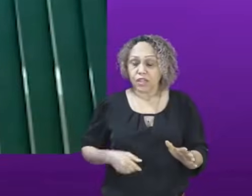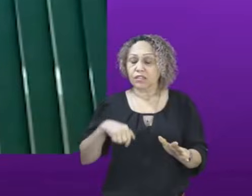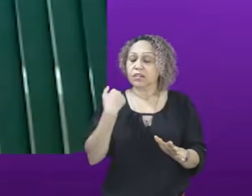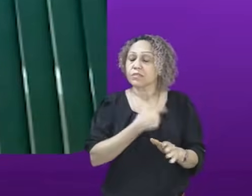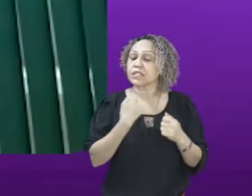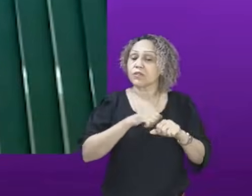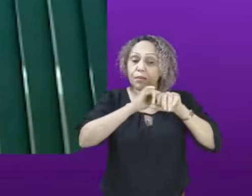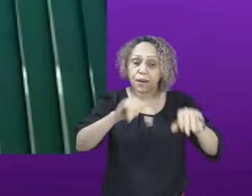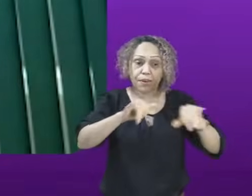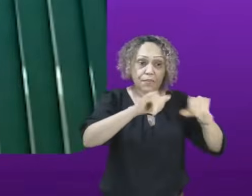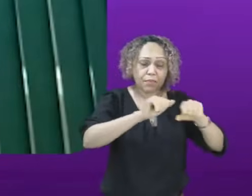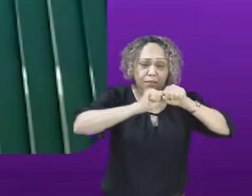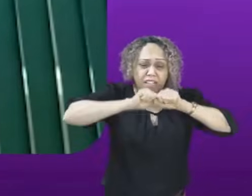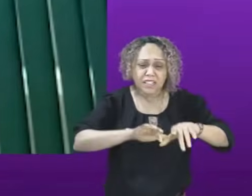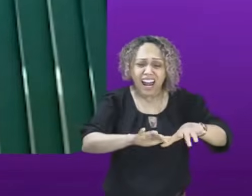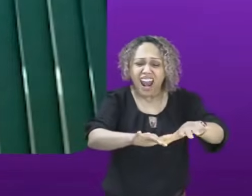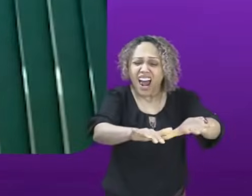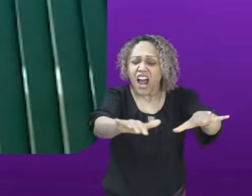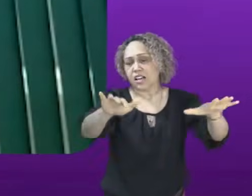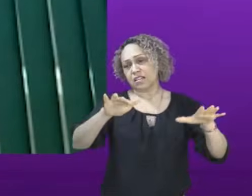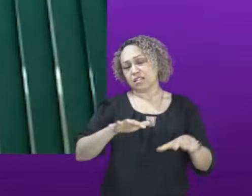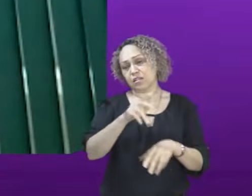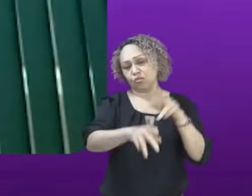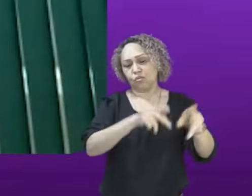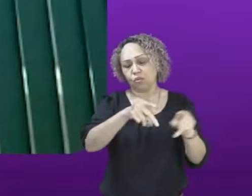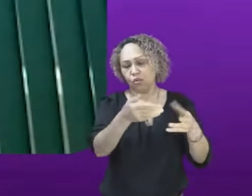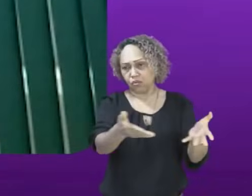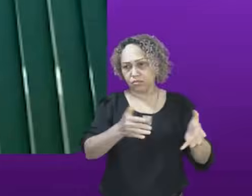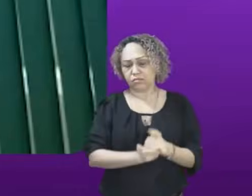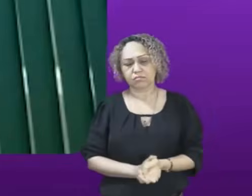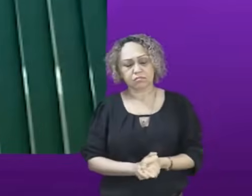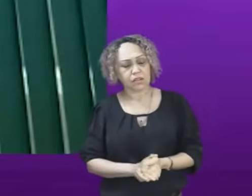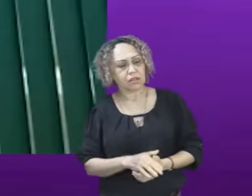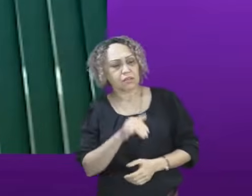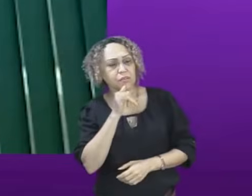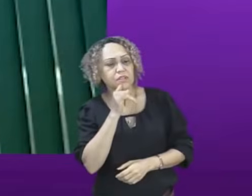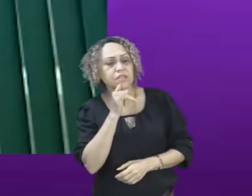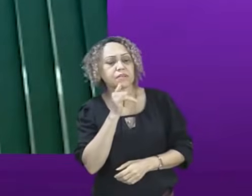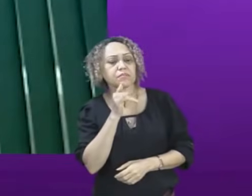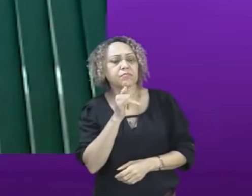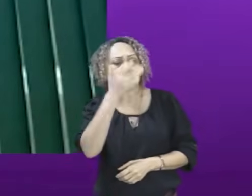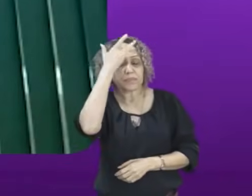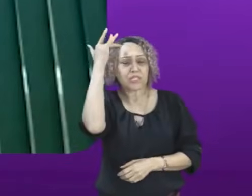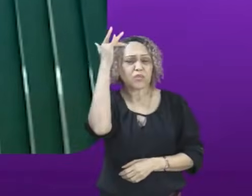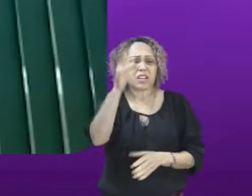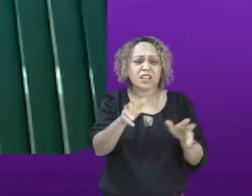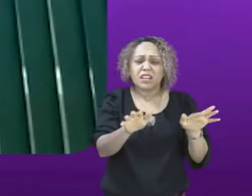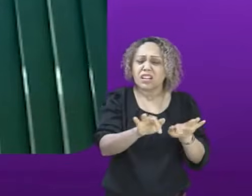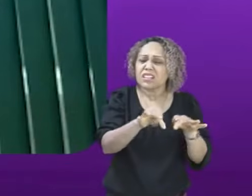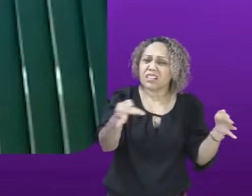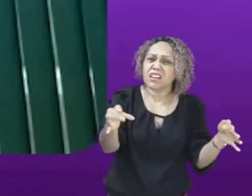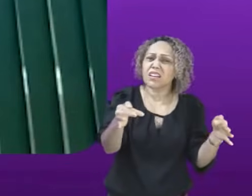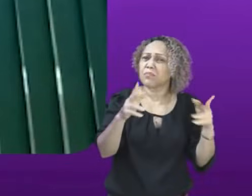está na ponta, cada um está aqui assistindo. Olha, o que eu vou ganhar com a isenção do imposto de renda para quem ganha até